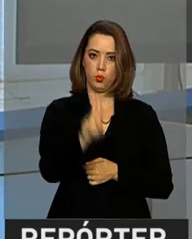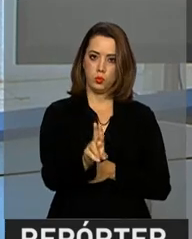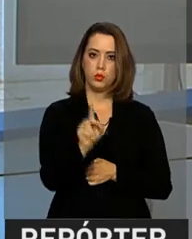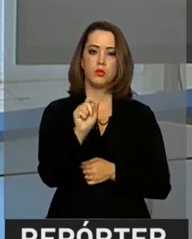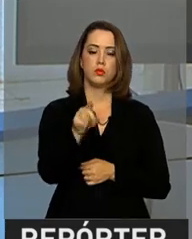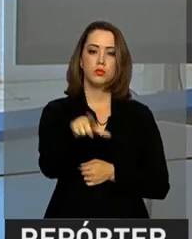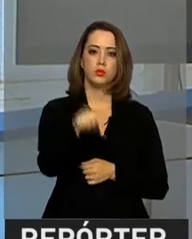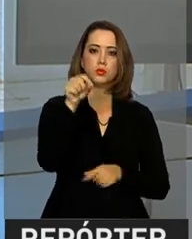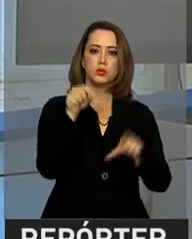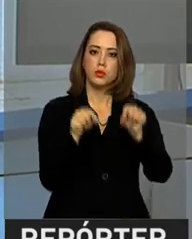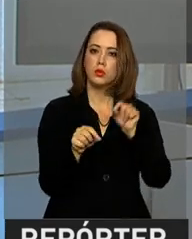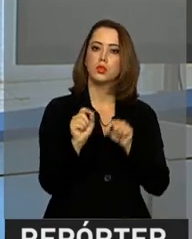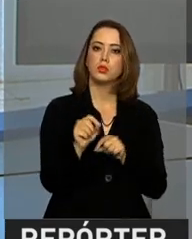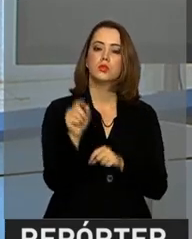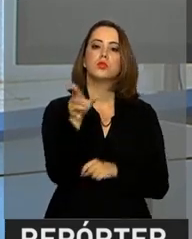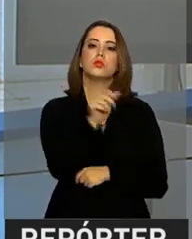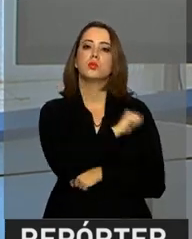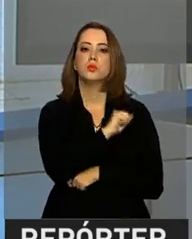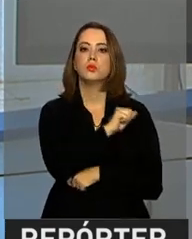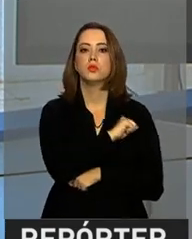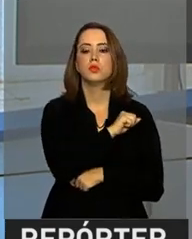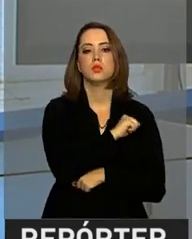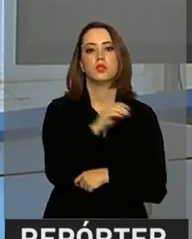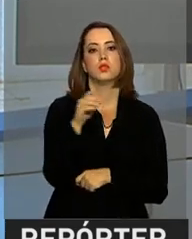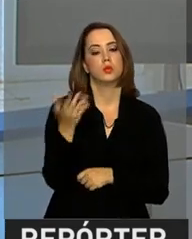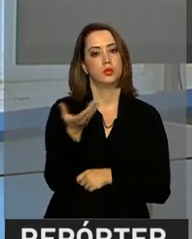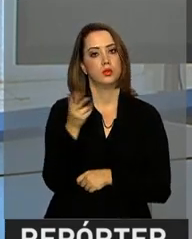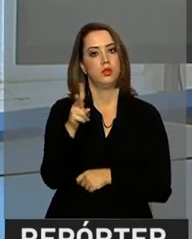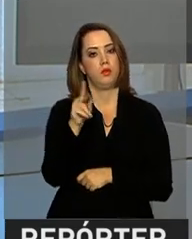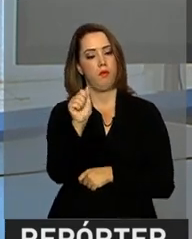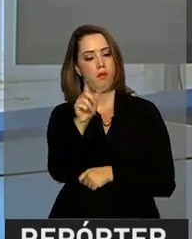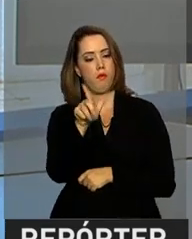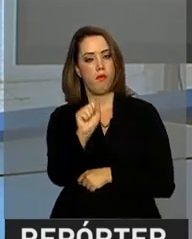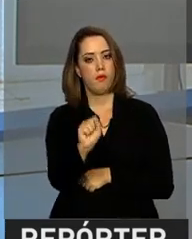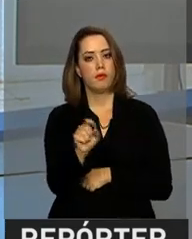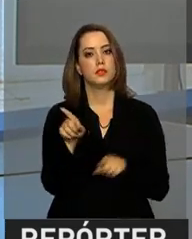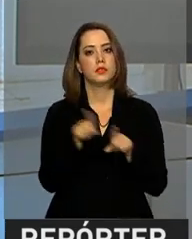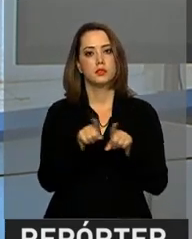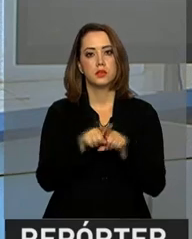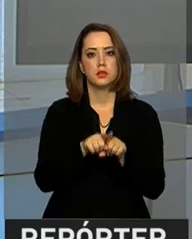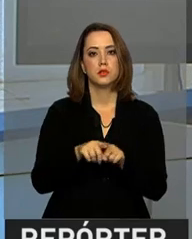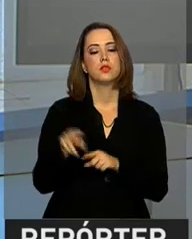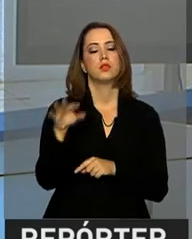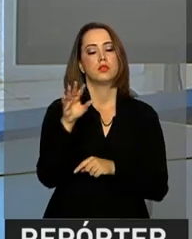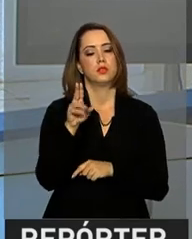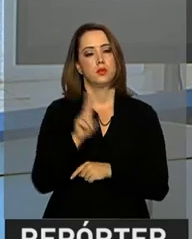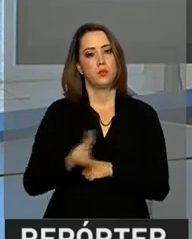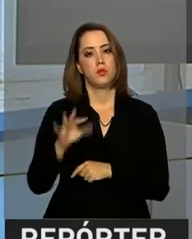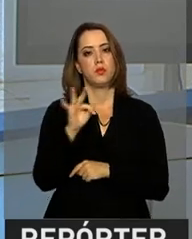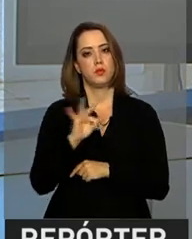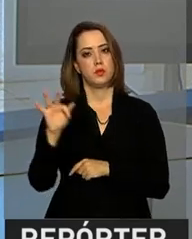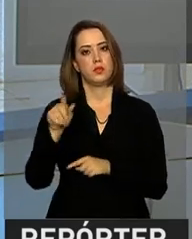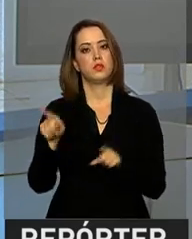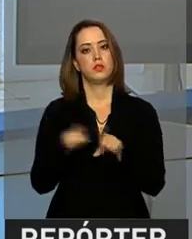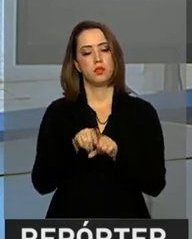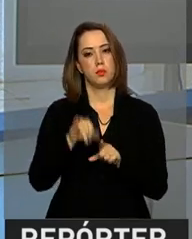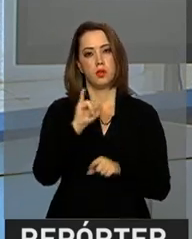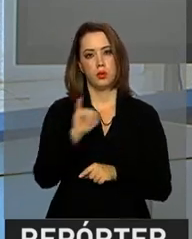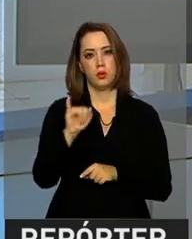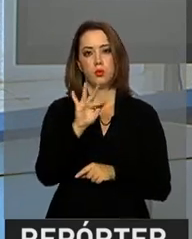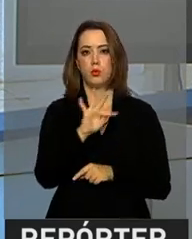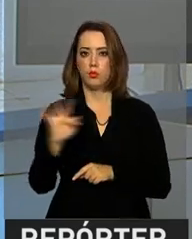seleciona candidatos a vagas em universidades federais e institutos federais de educação com base na nota do